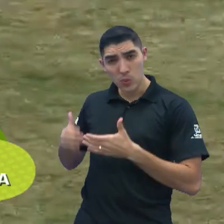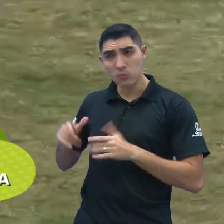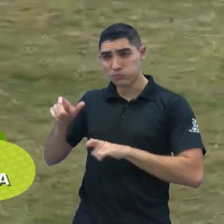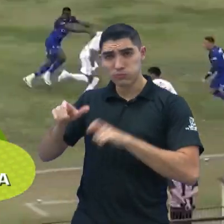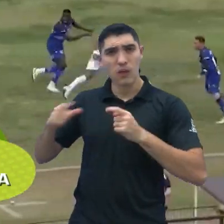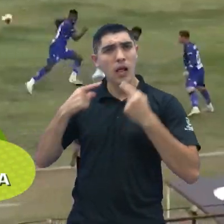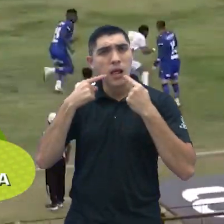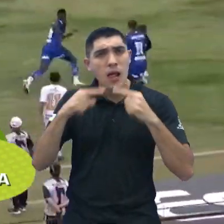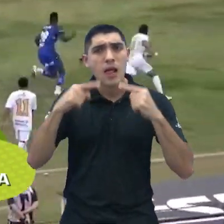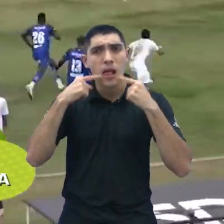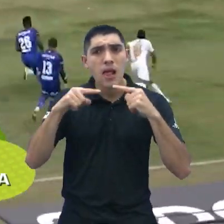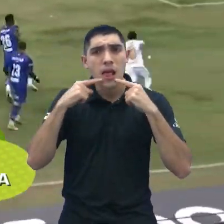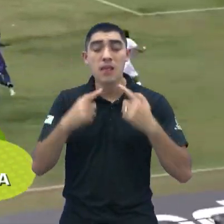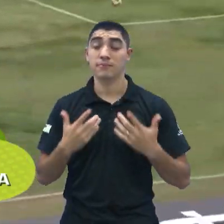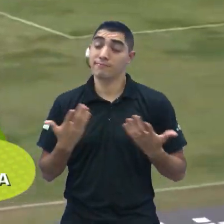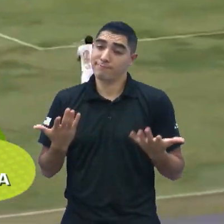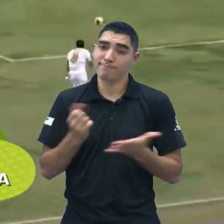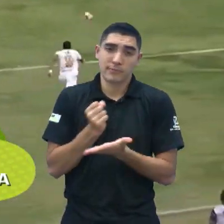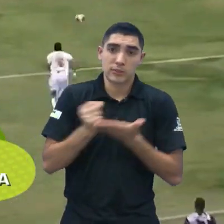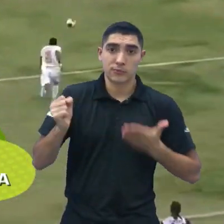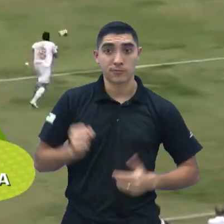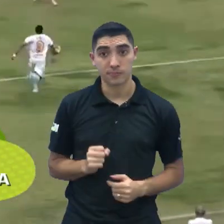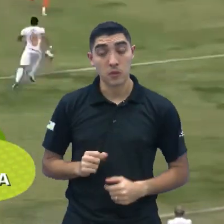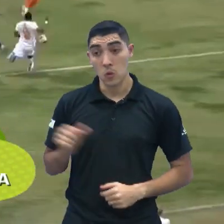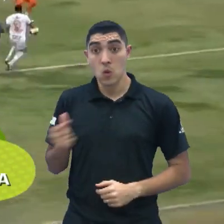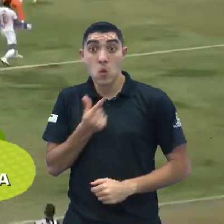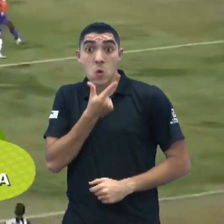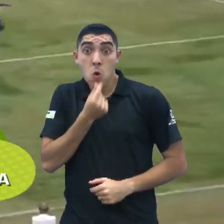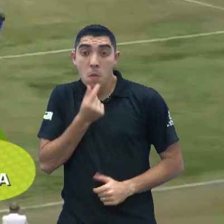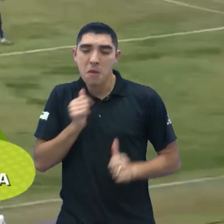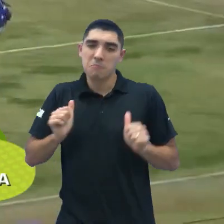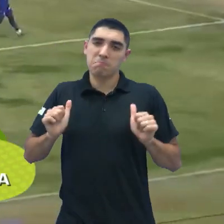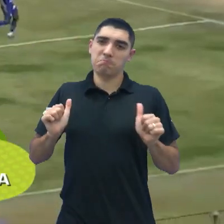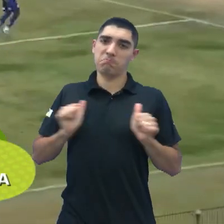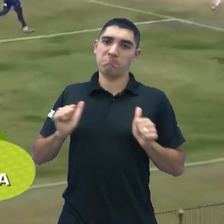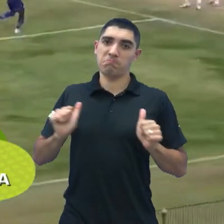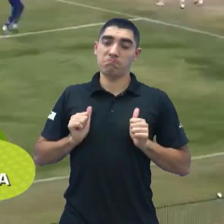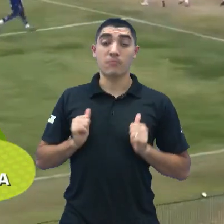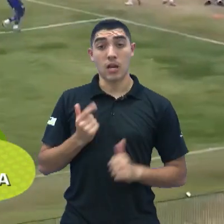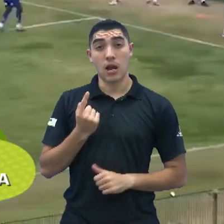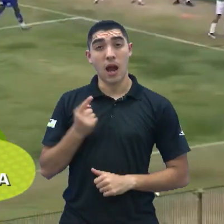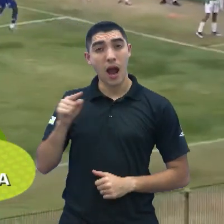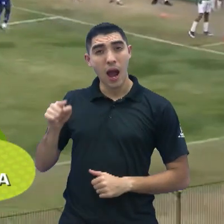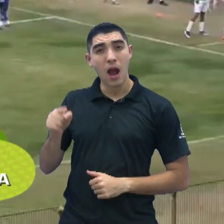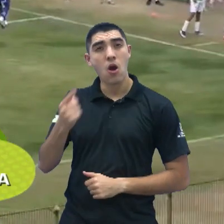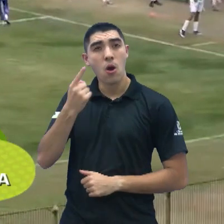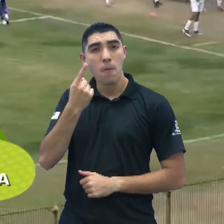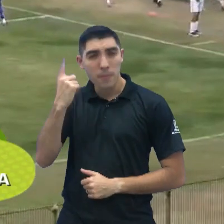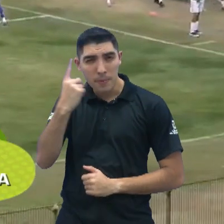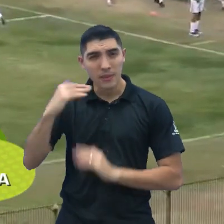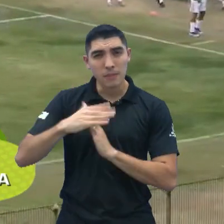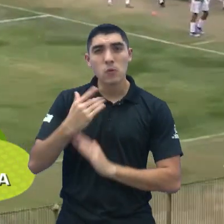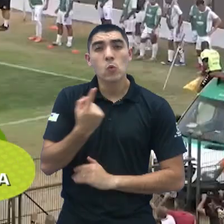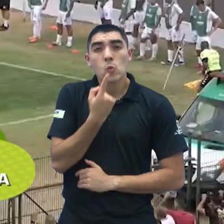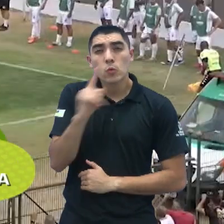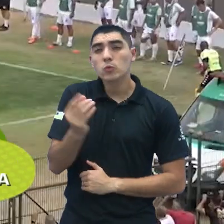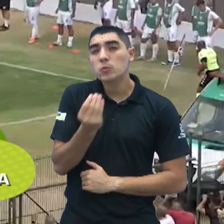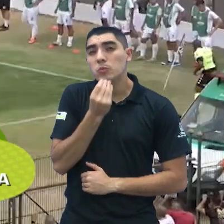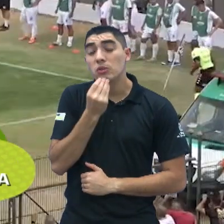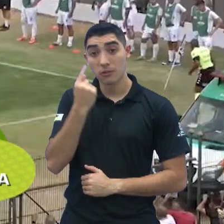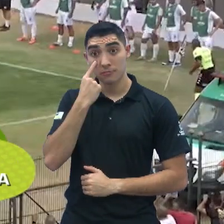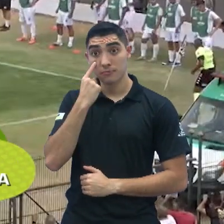da Águia. O Comercial, que não tem nada a ver com isso, foi pro último lance de perigo no primeiro tempo. Escanteio da